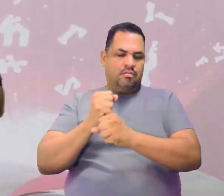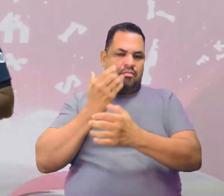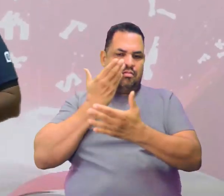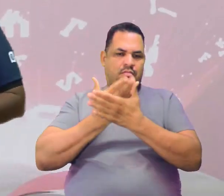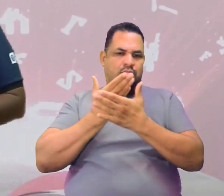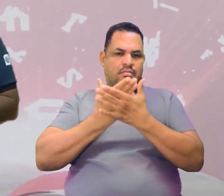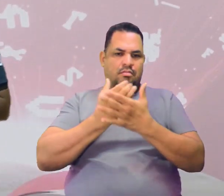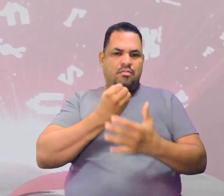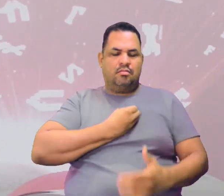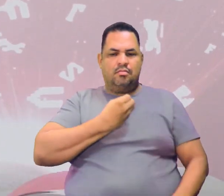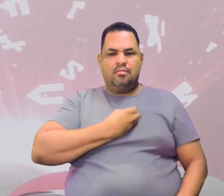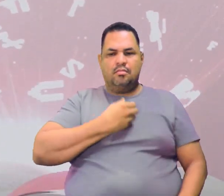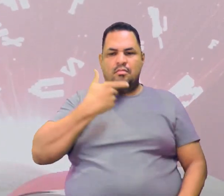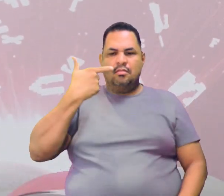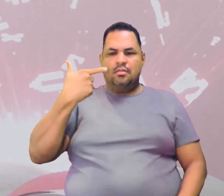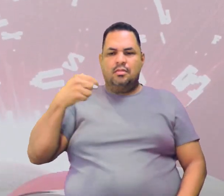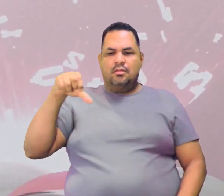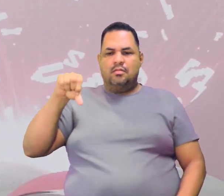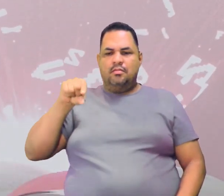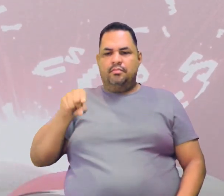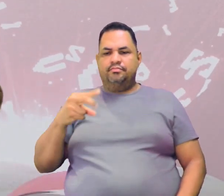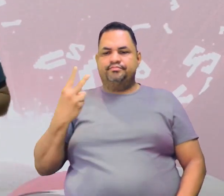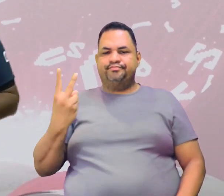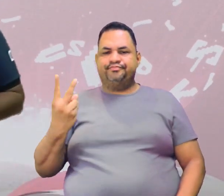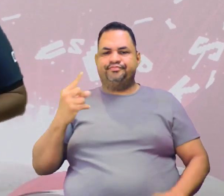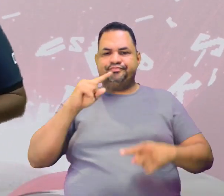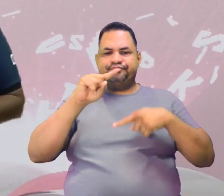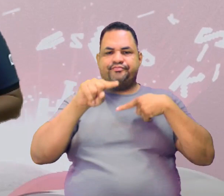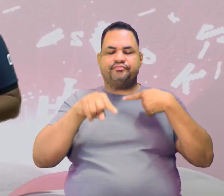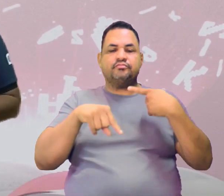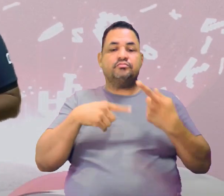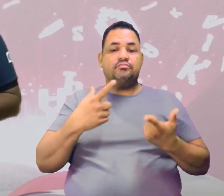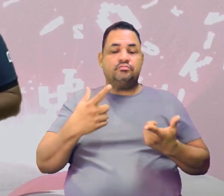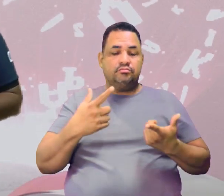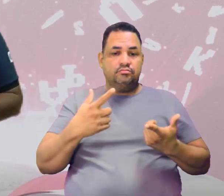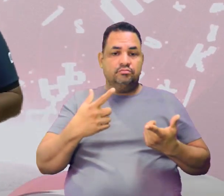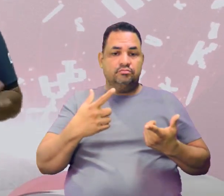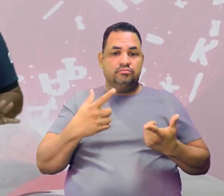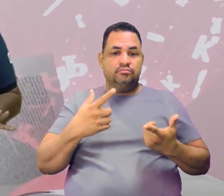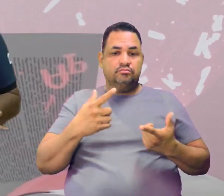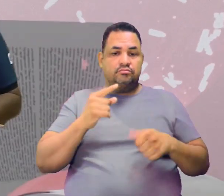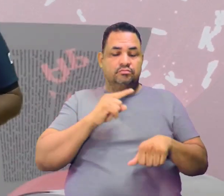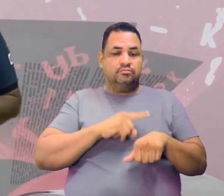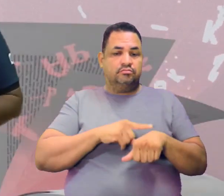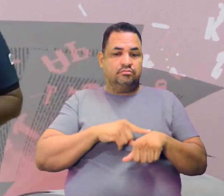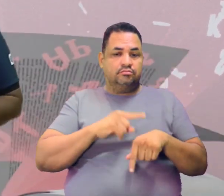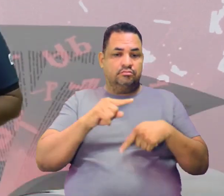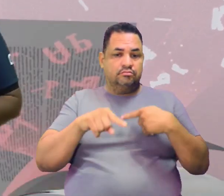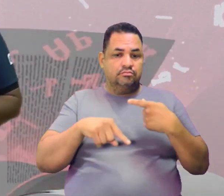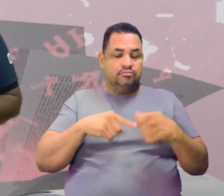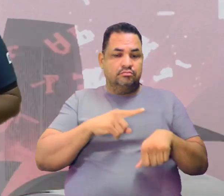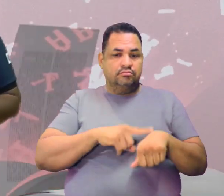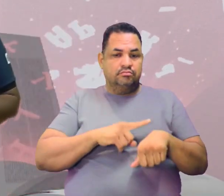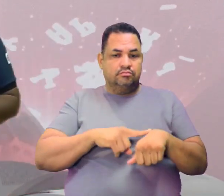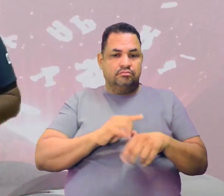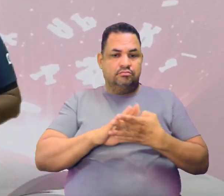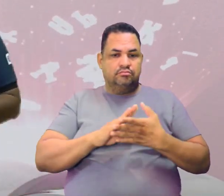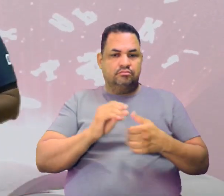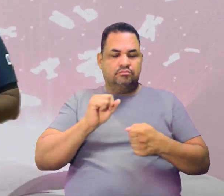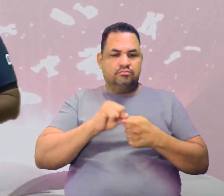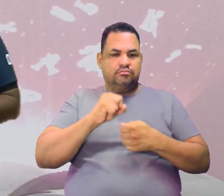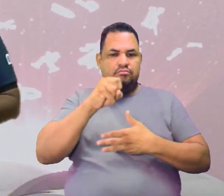aula 29.2. E daqui, amadinho, daqui a pouco nós temos o quê? As